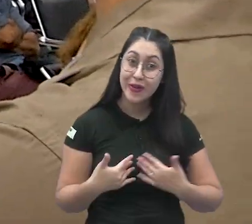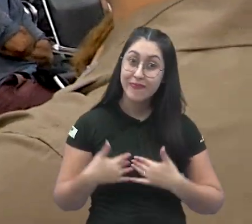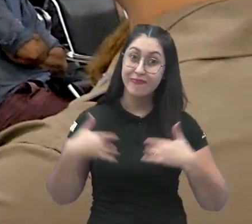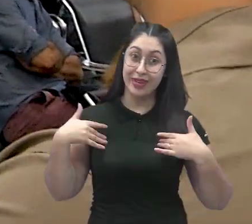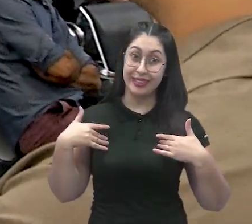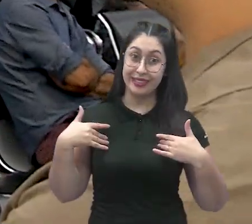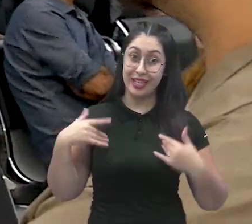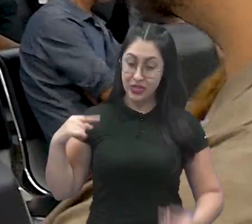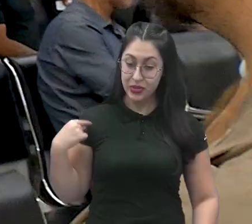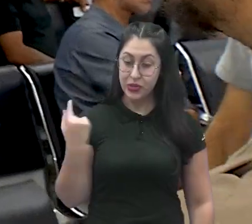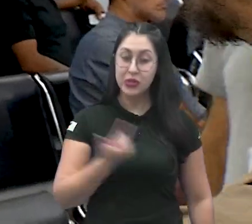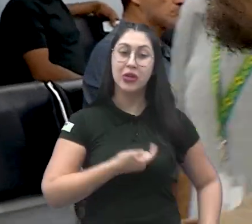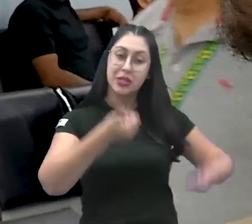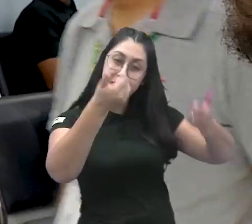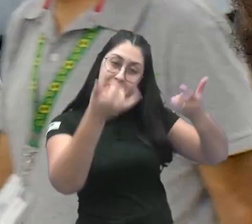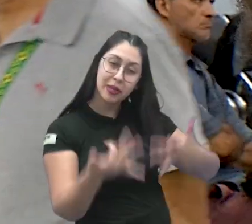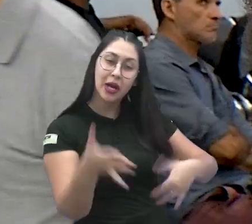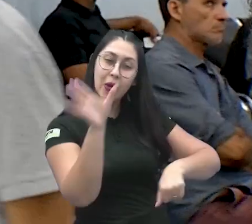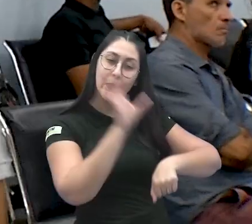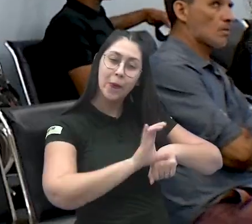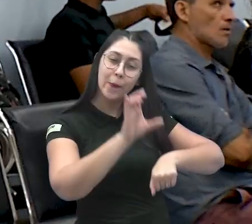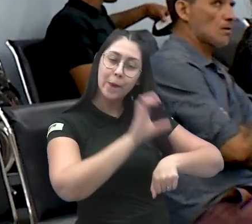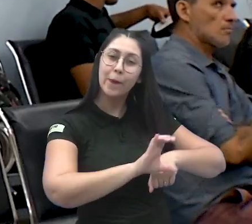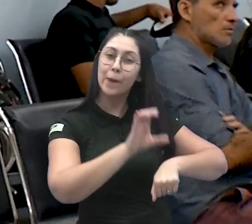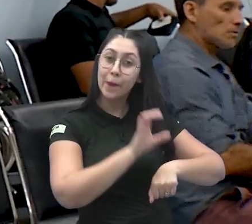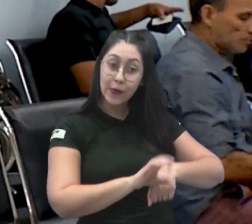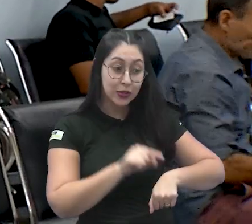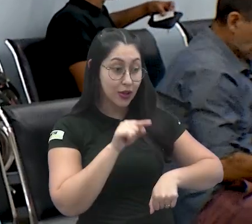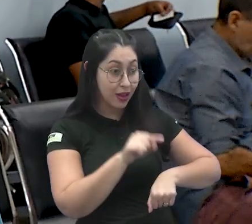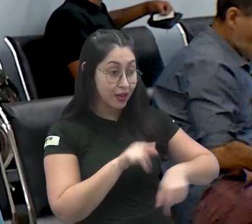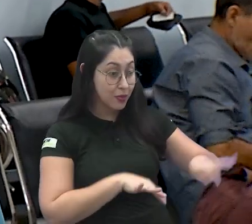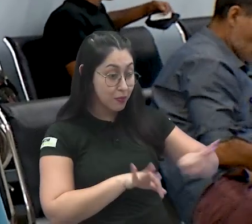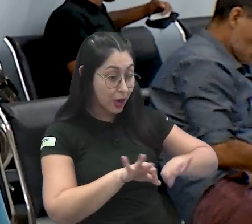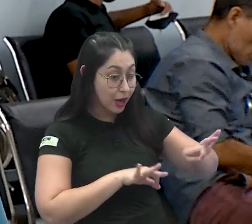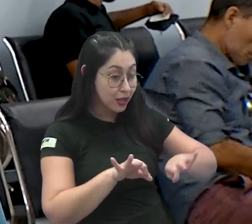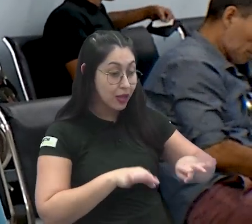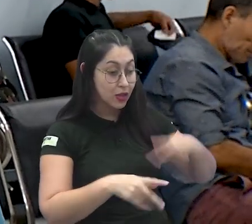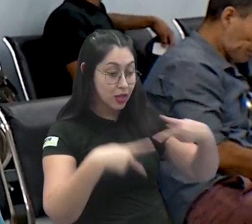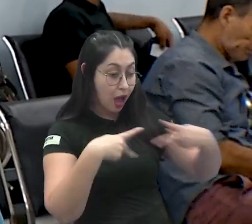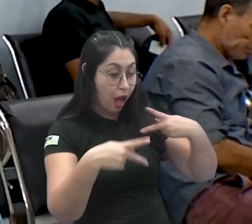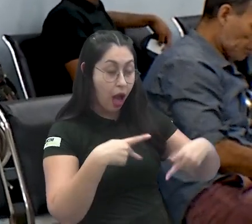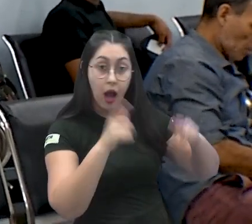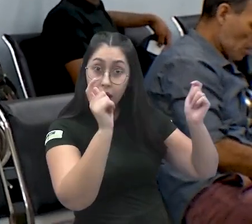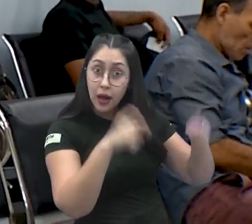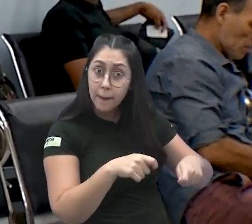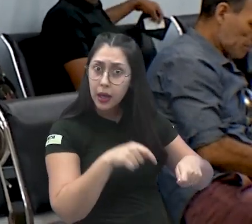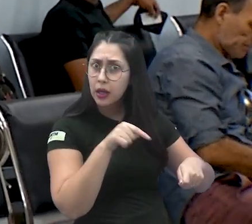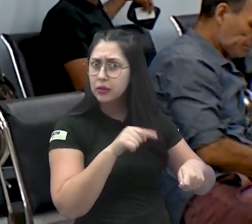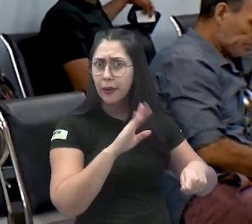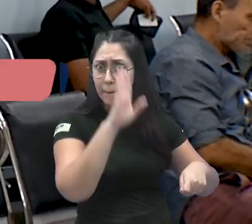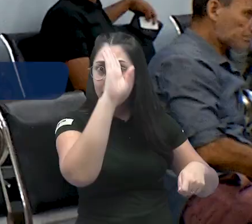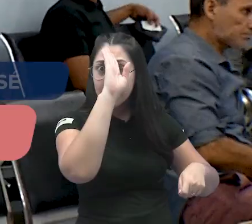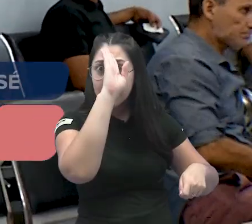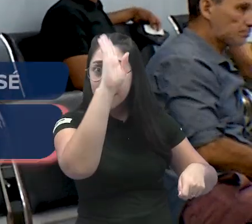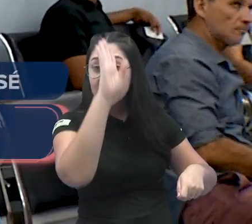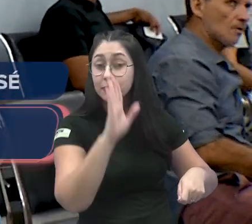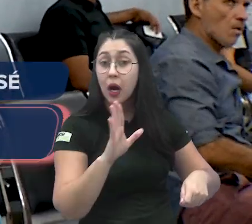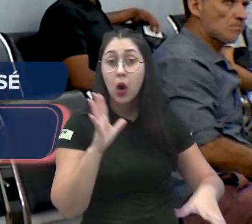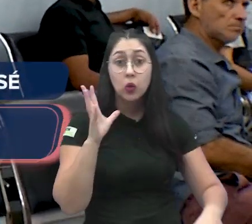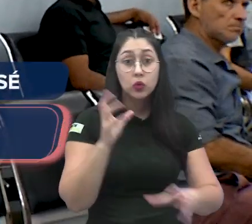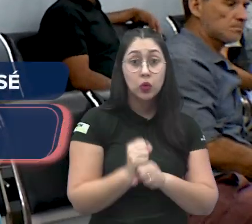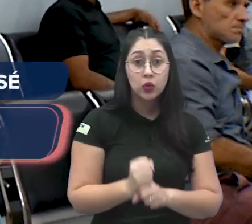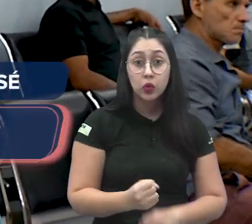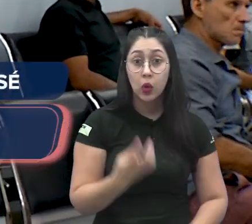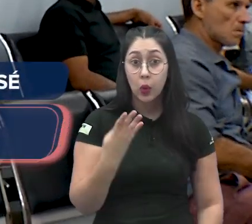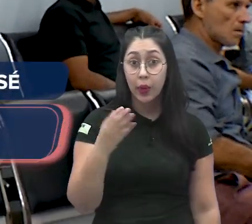Júlia. É um prazer aqui estar falando dos cursos do Qualifica, que é o principal programa de desenvolvimento profissional municipal do Brasil hoje. Nós